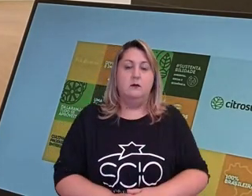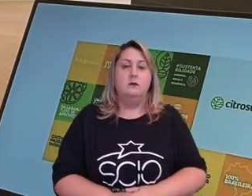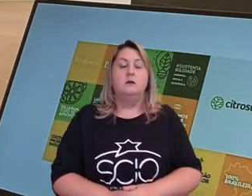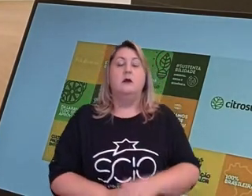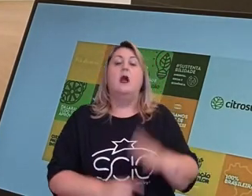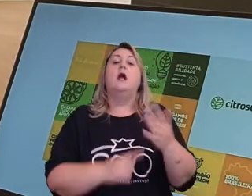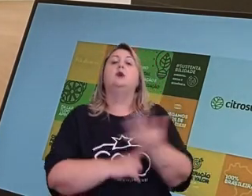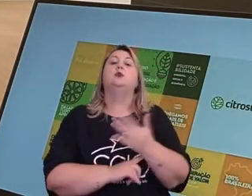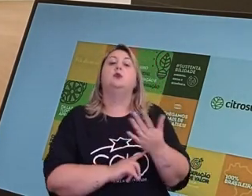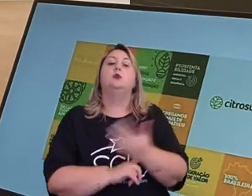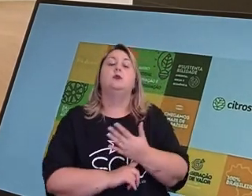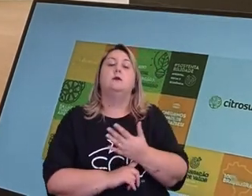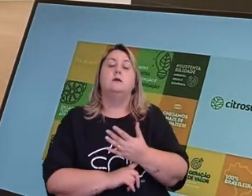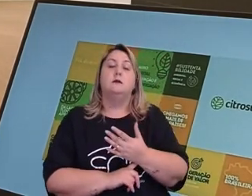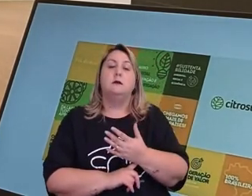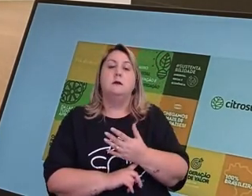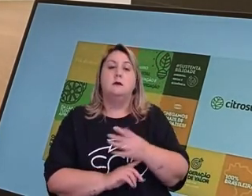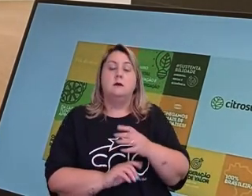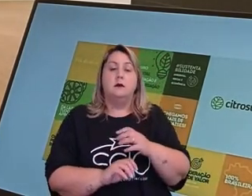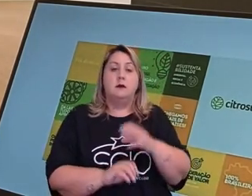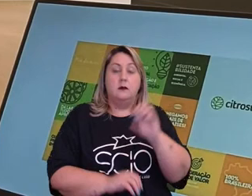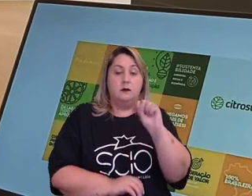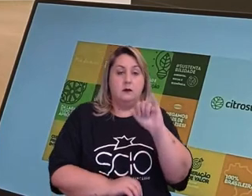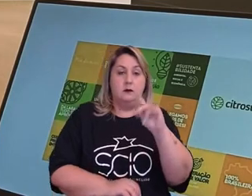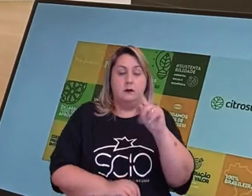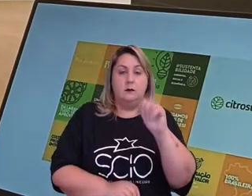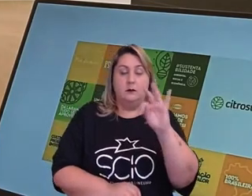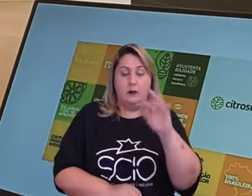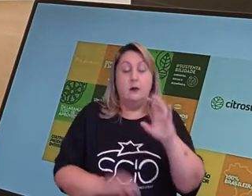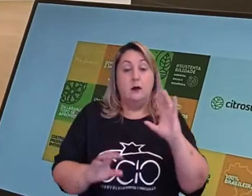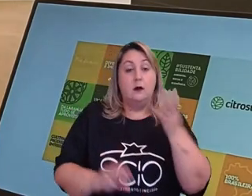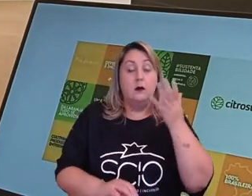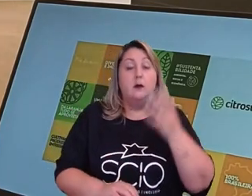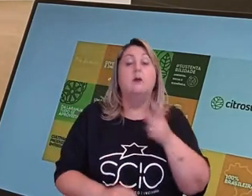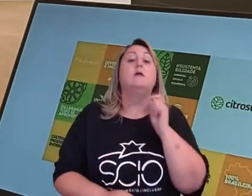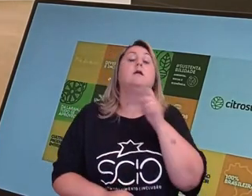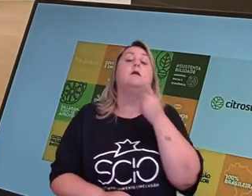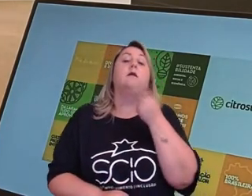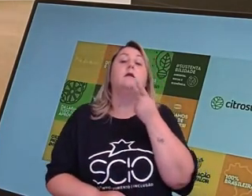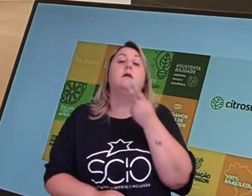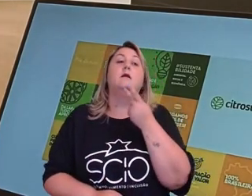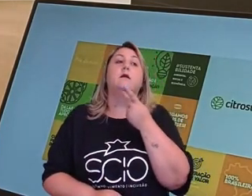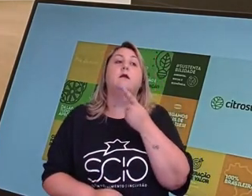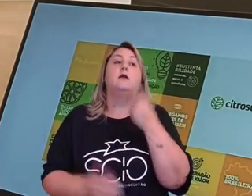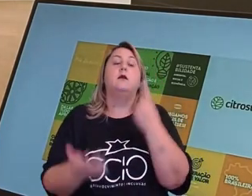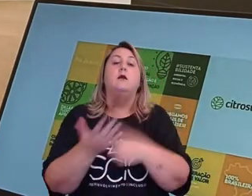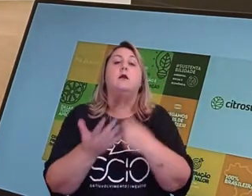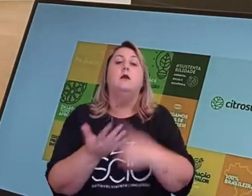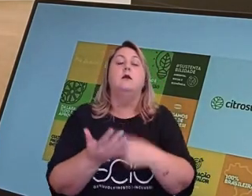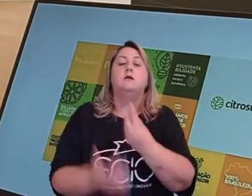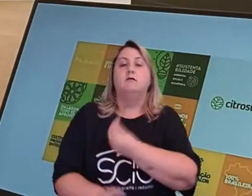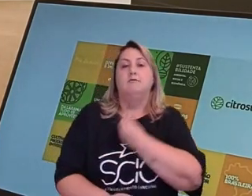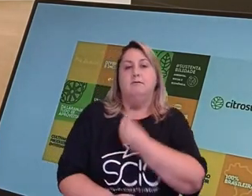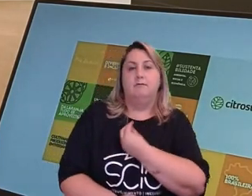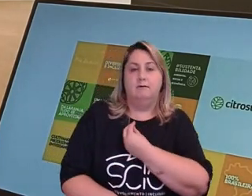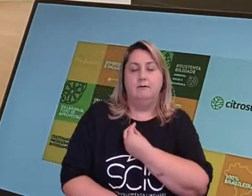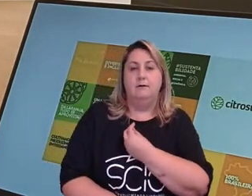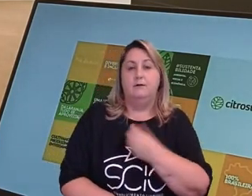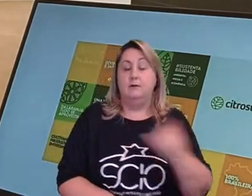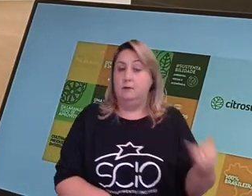fazer essa Cipate se tornar realidade. E a gente está aqui para falar sobre o compromisso com a vida, que é um